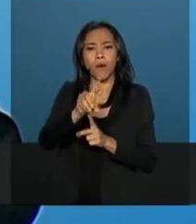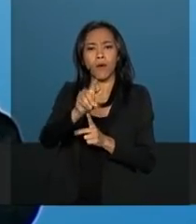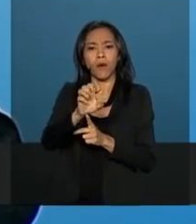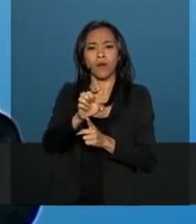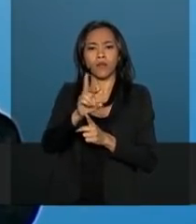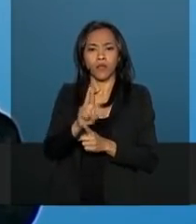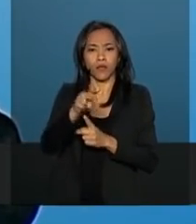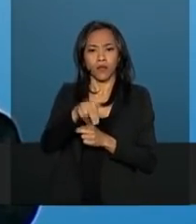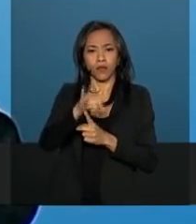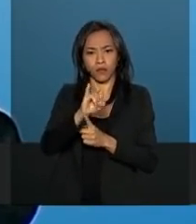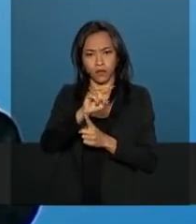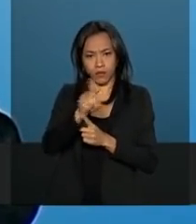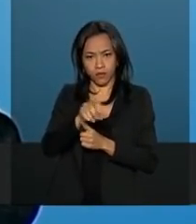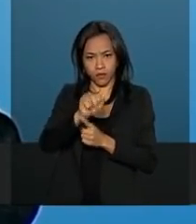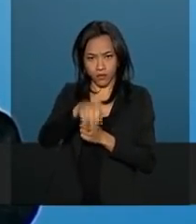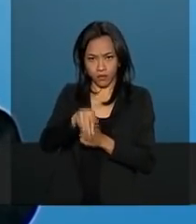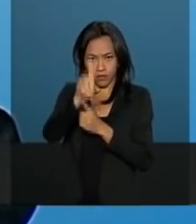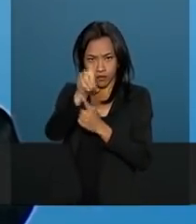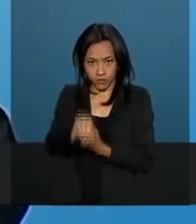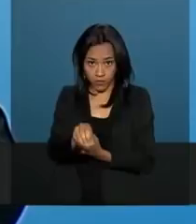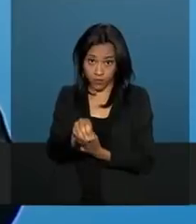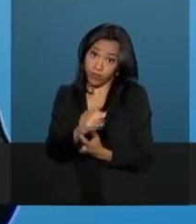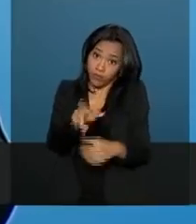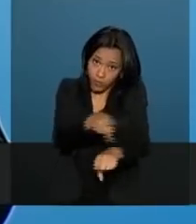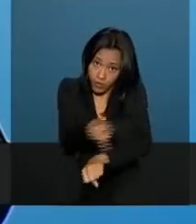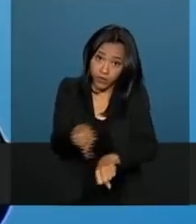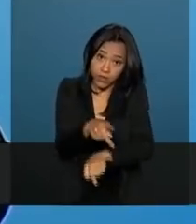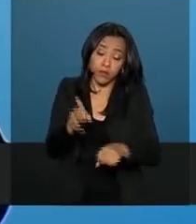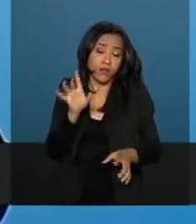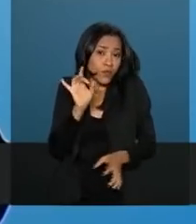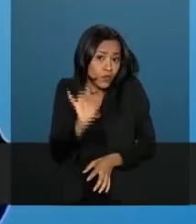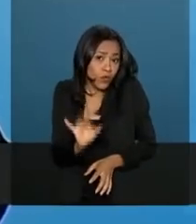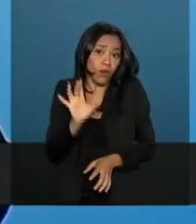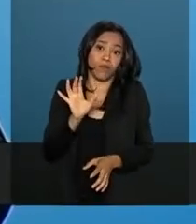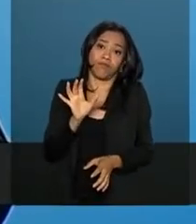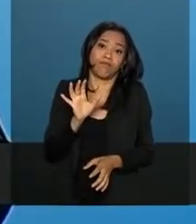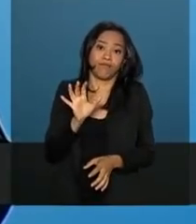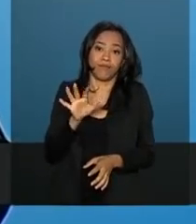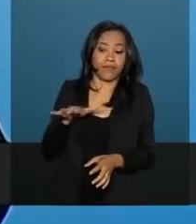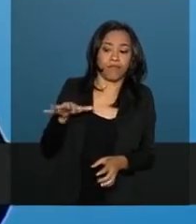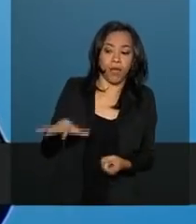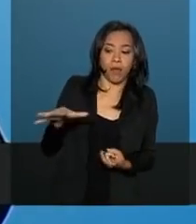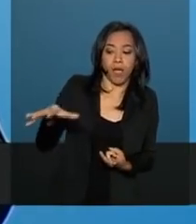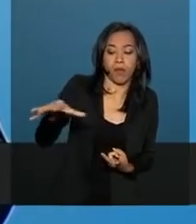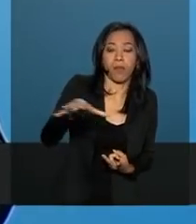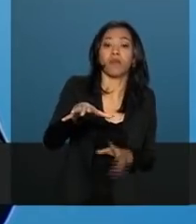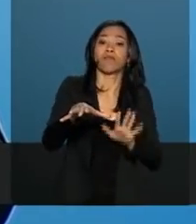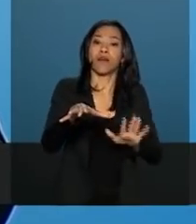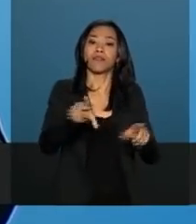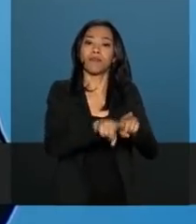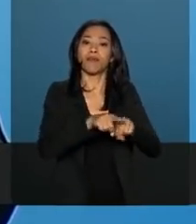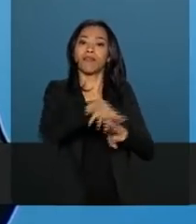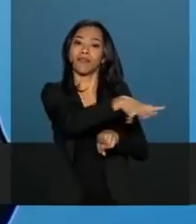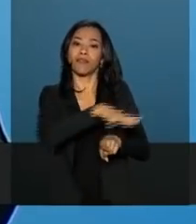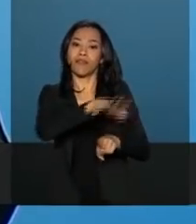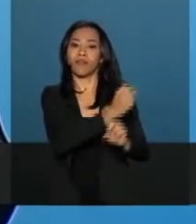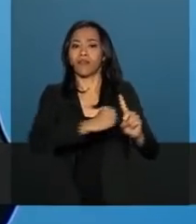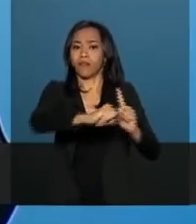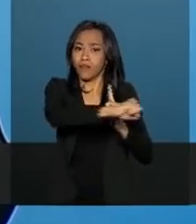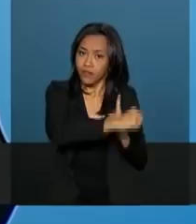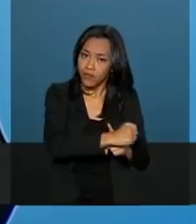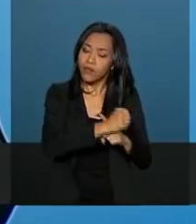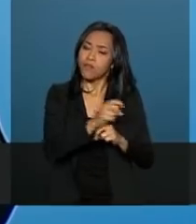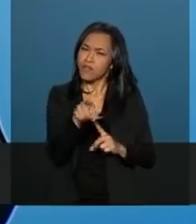E não só neste passo, mas também no passo social. Os senhores e as senhoras percebam que na